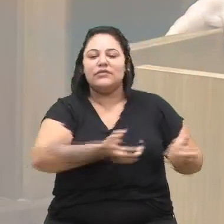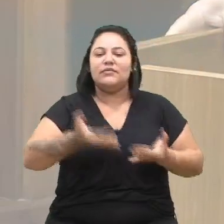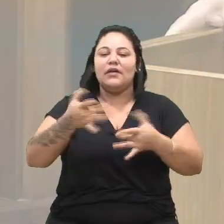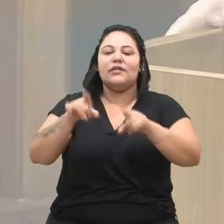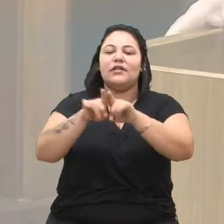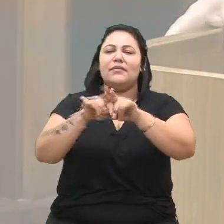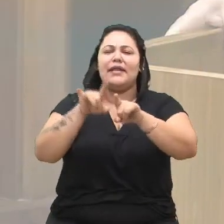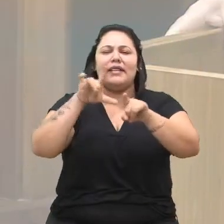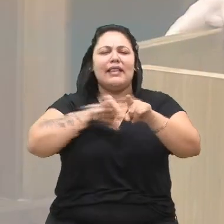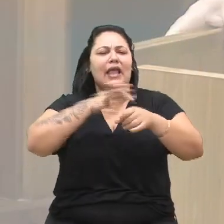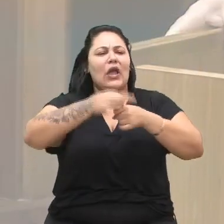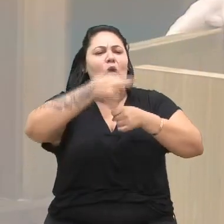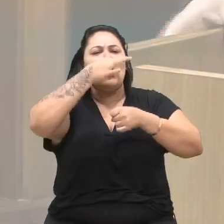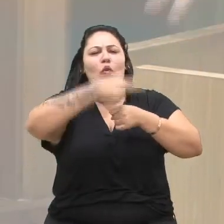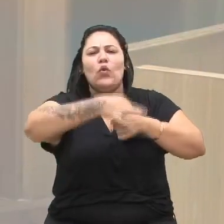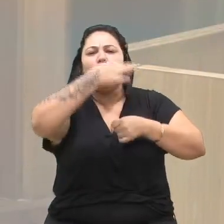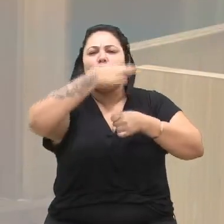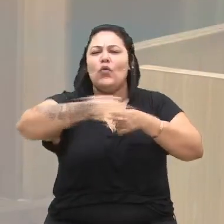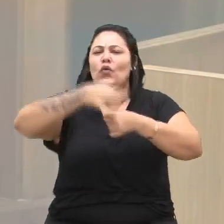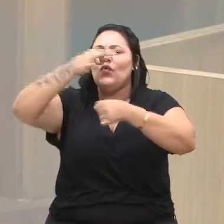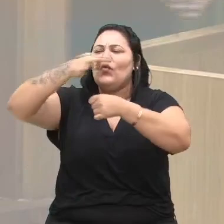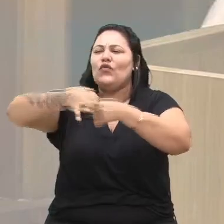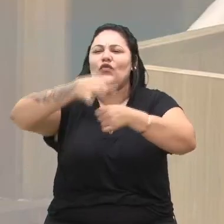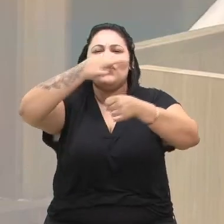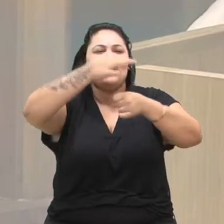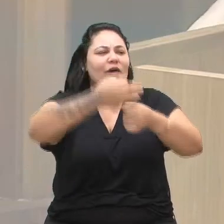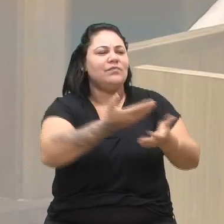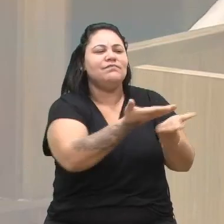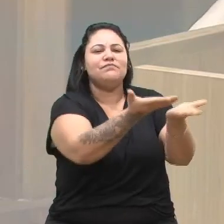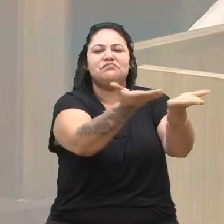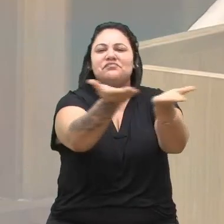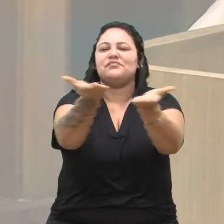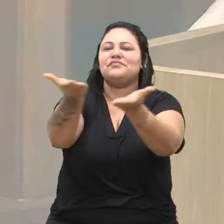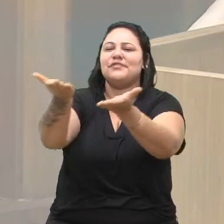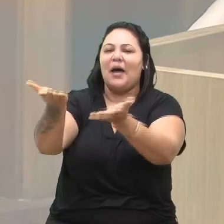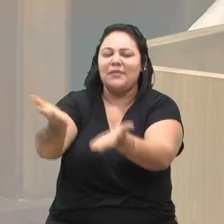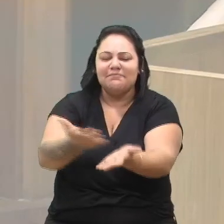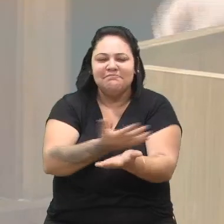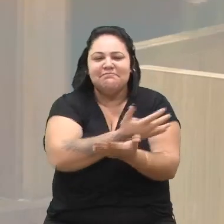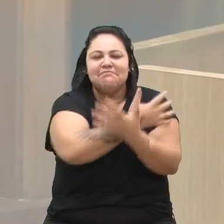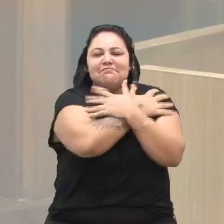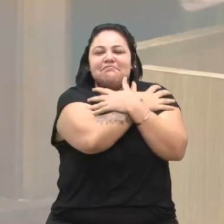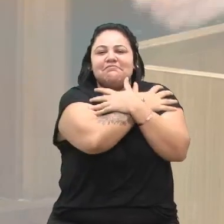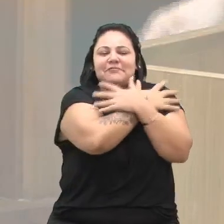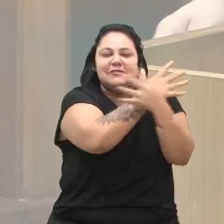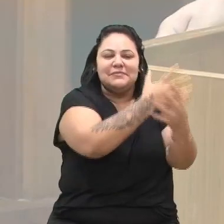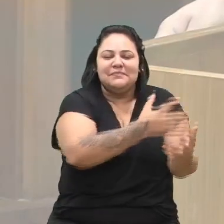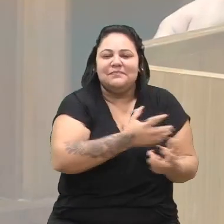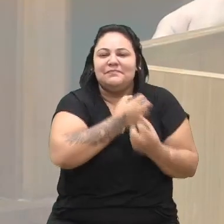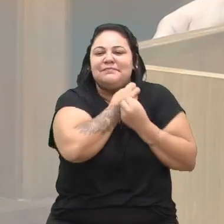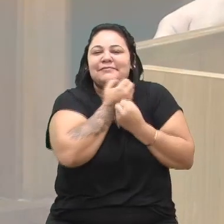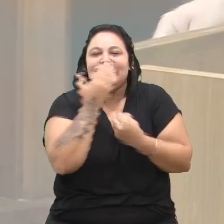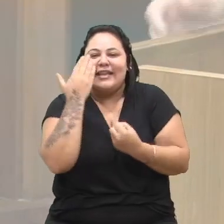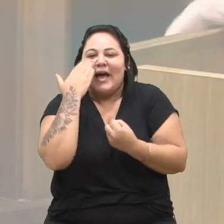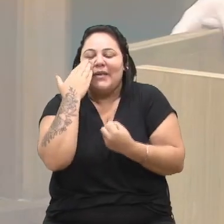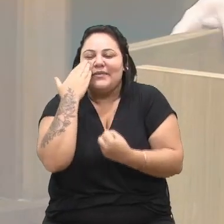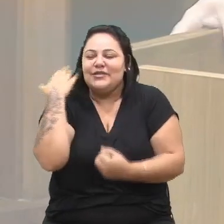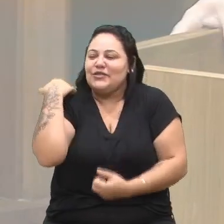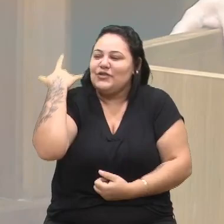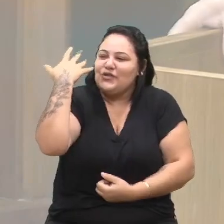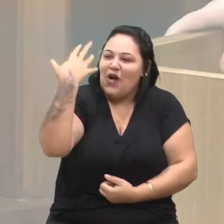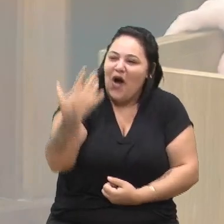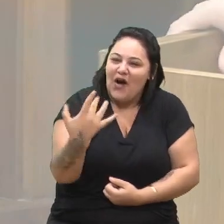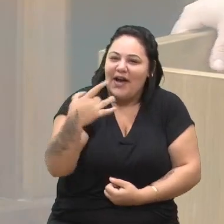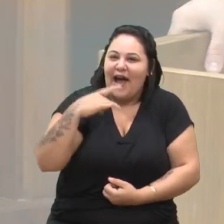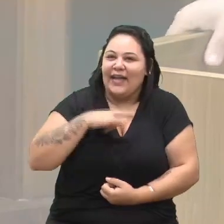as uvas te acolhendo, né? E várias histórias também, aquela sacada ali de